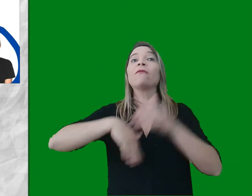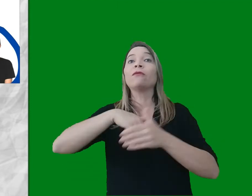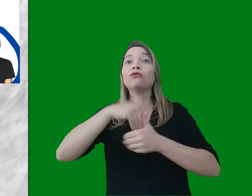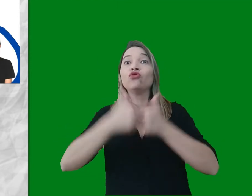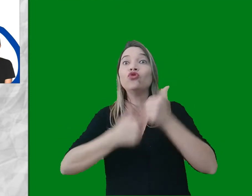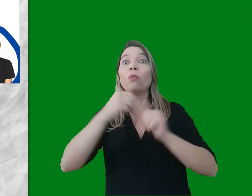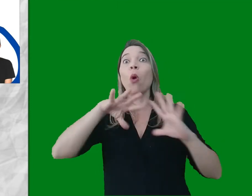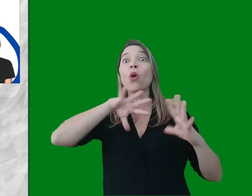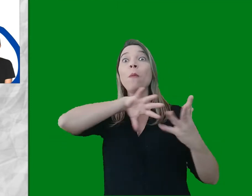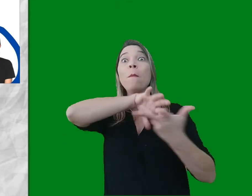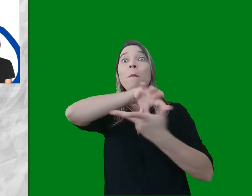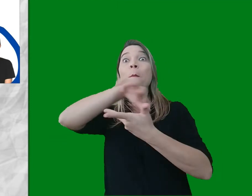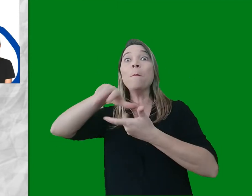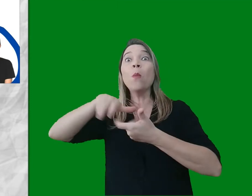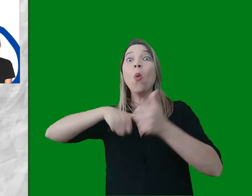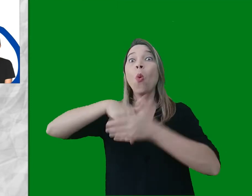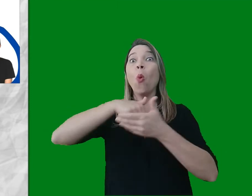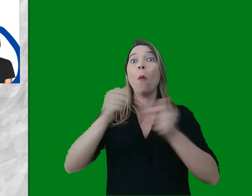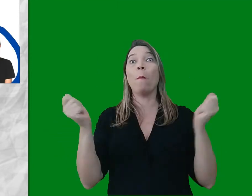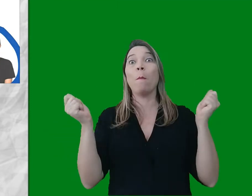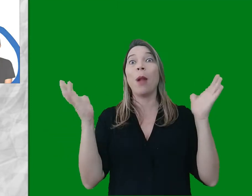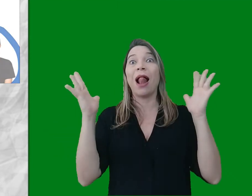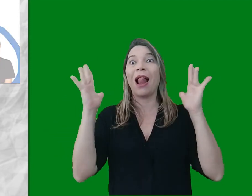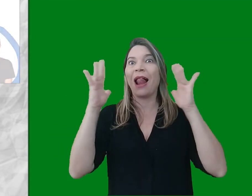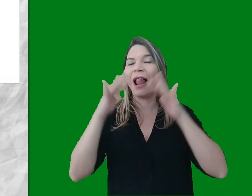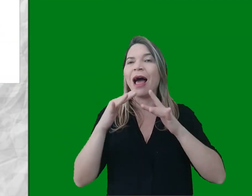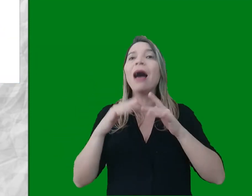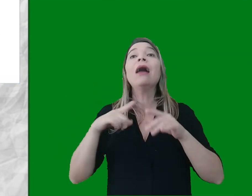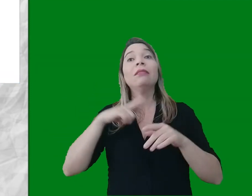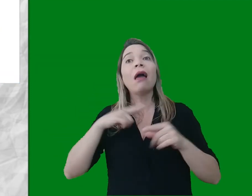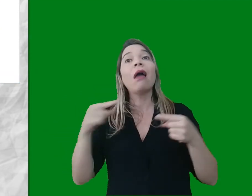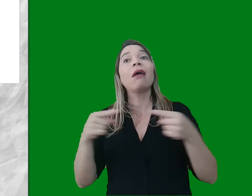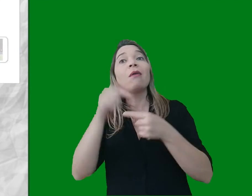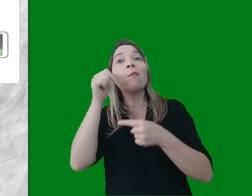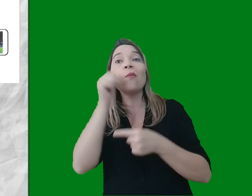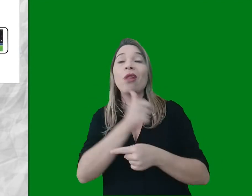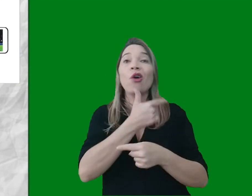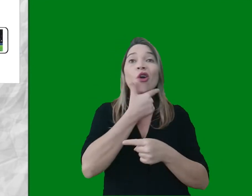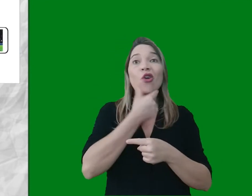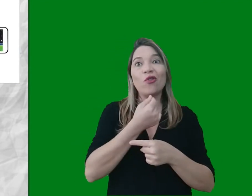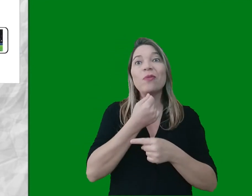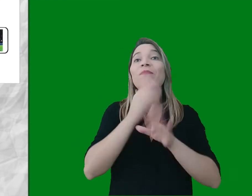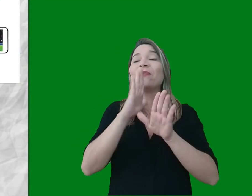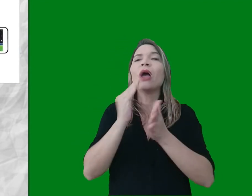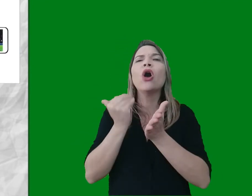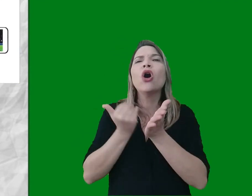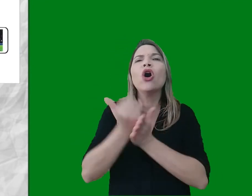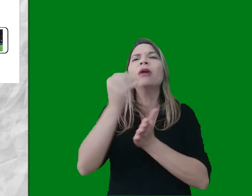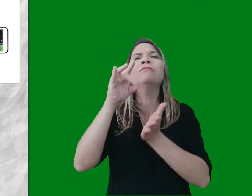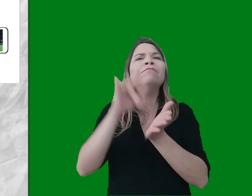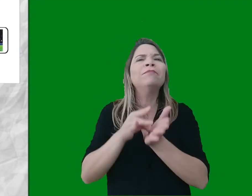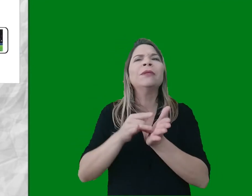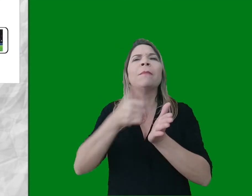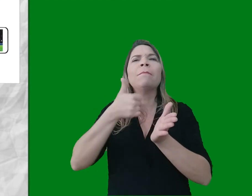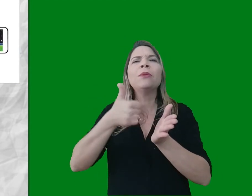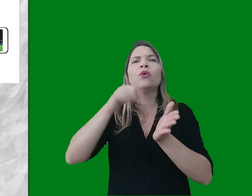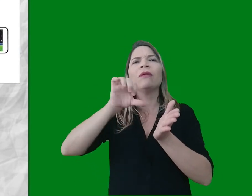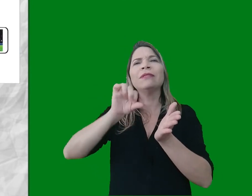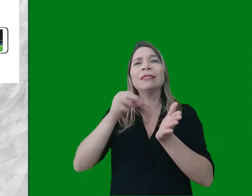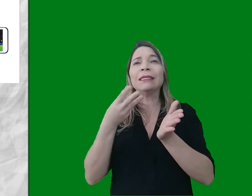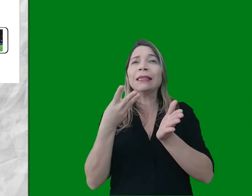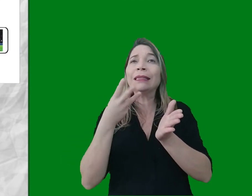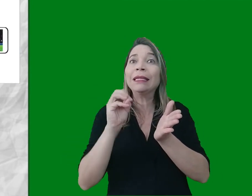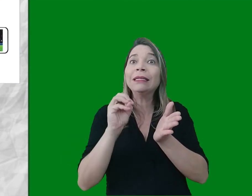percorrem os caminhos do momento máximo do futebol mundial para mulheres e homens, tendo como ponto de partida a edição de